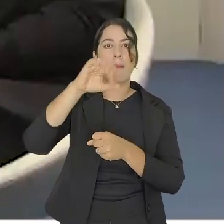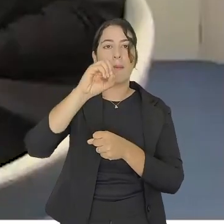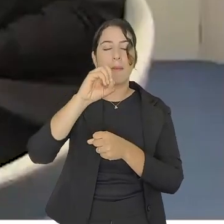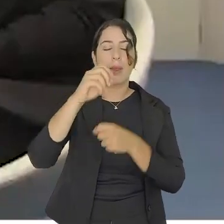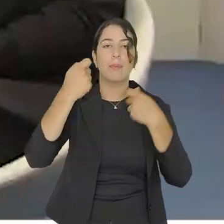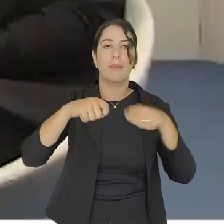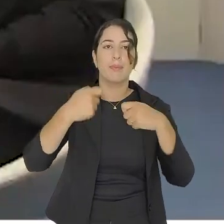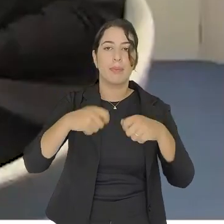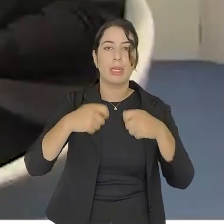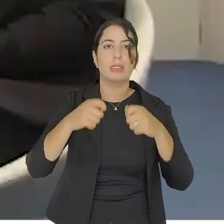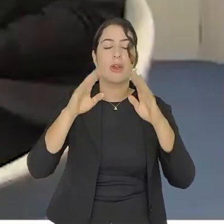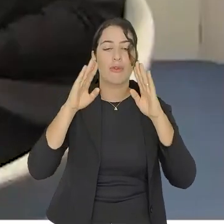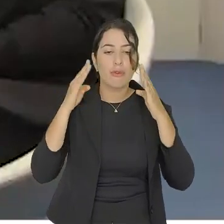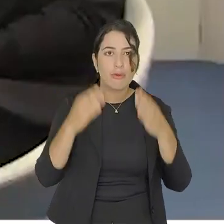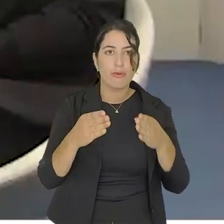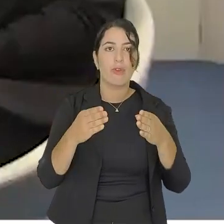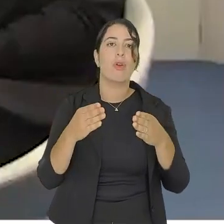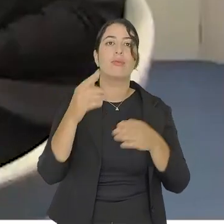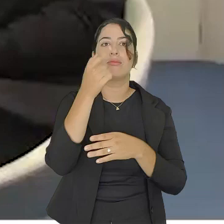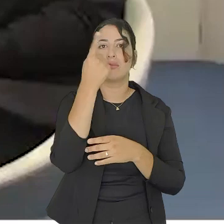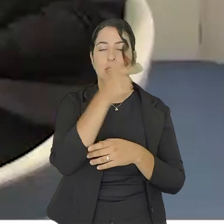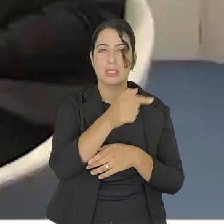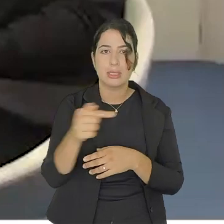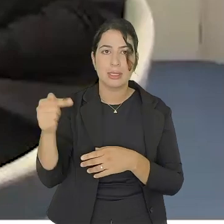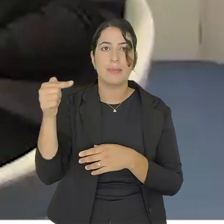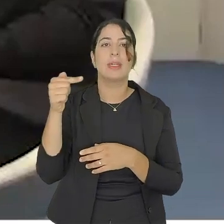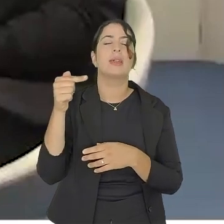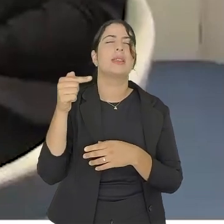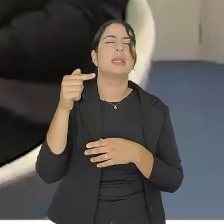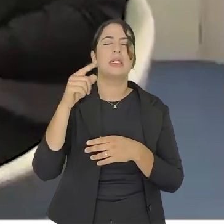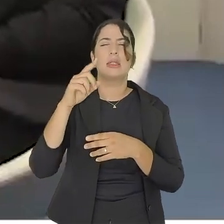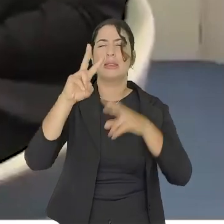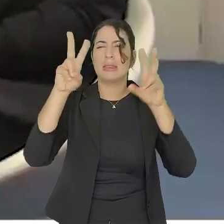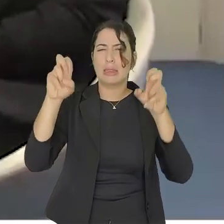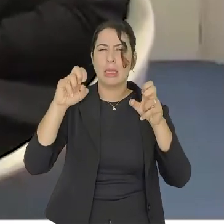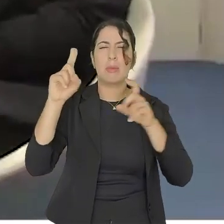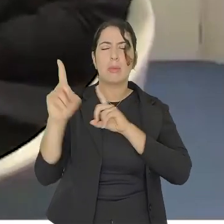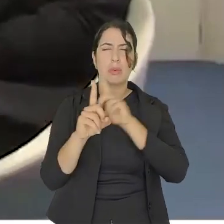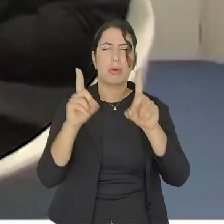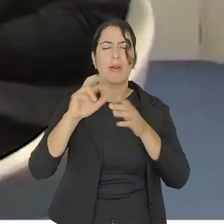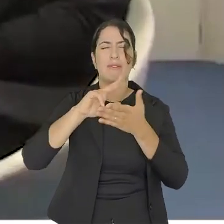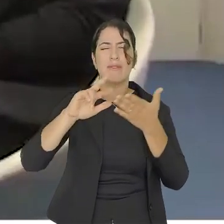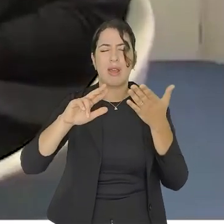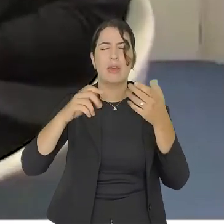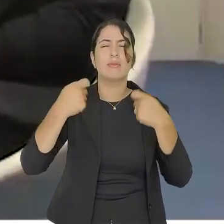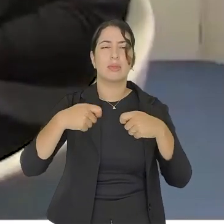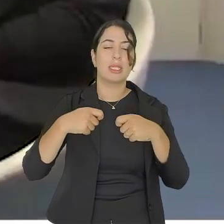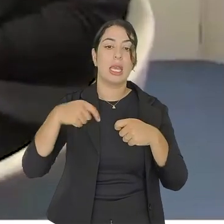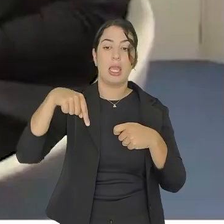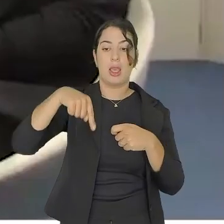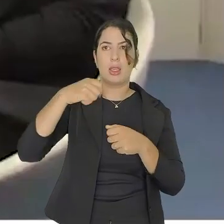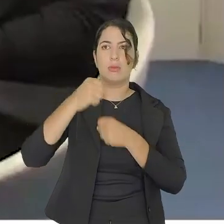né, para eventos, workshops, campanhas sobre o tema. A gente já faz, acho que já é o nosso